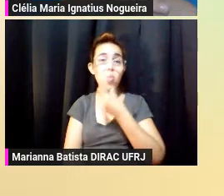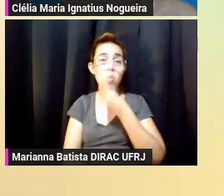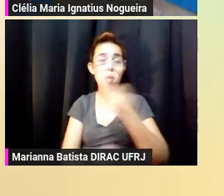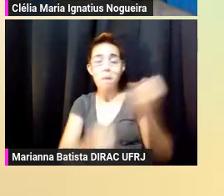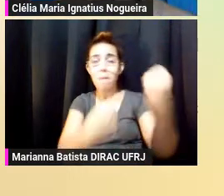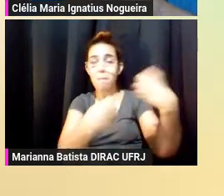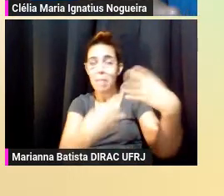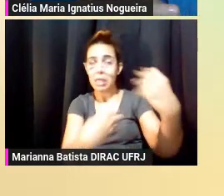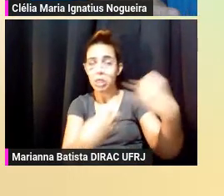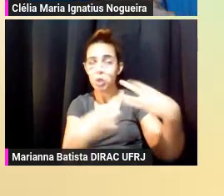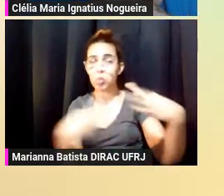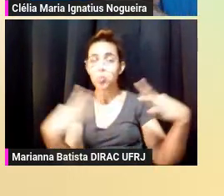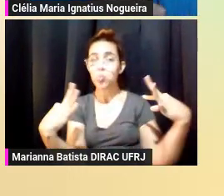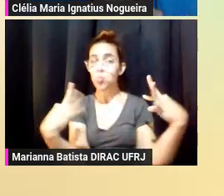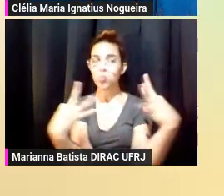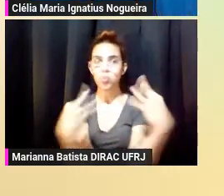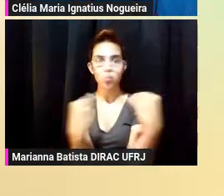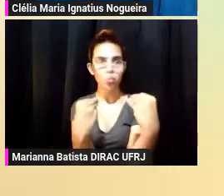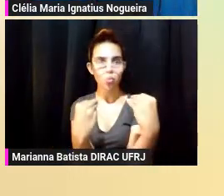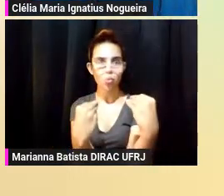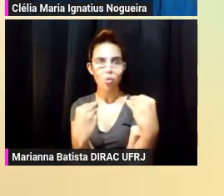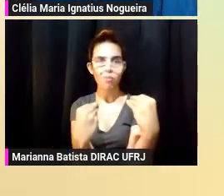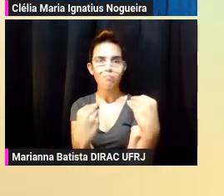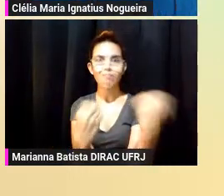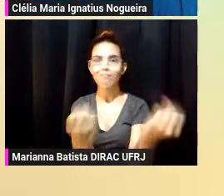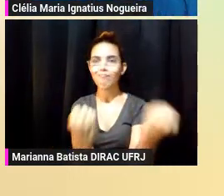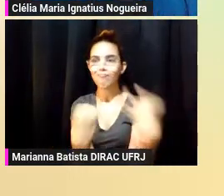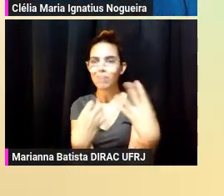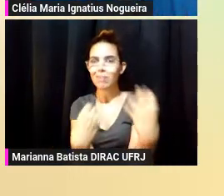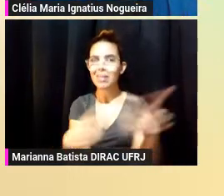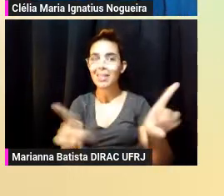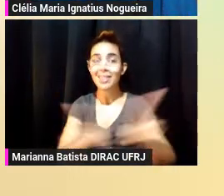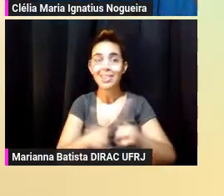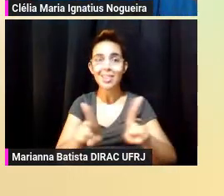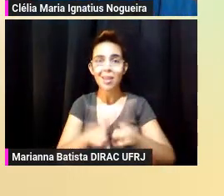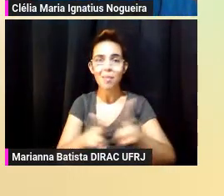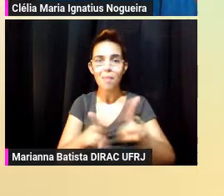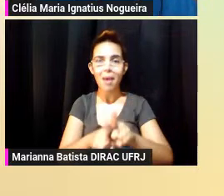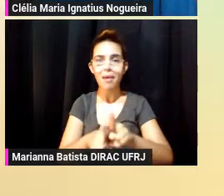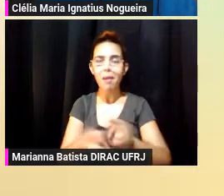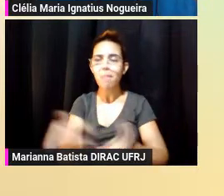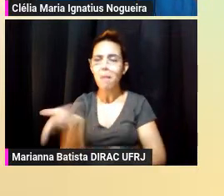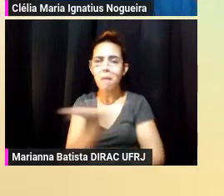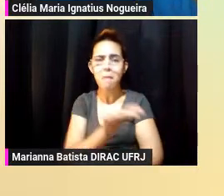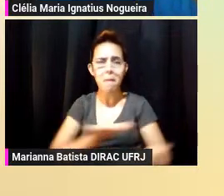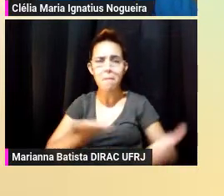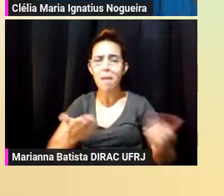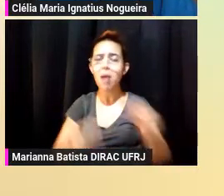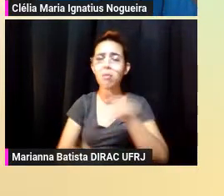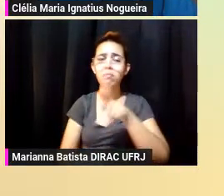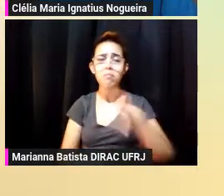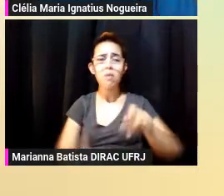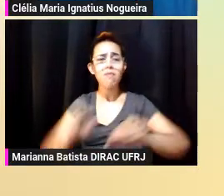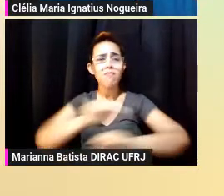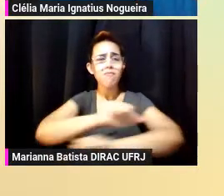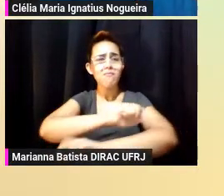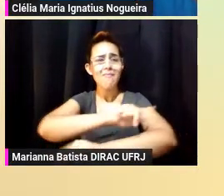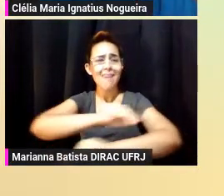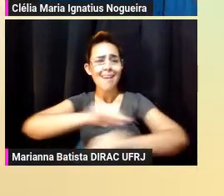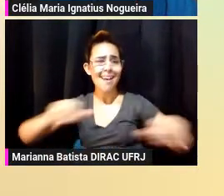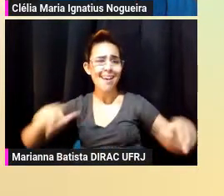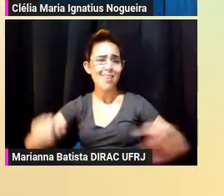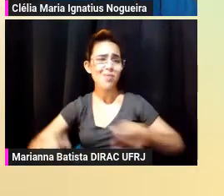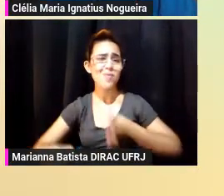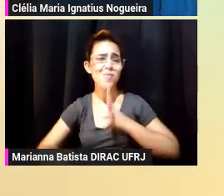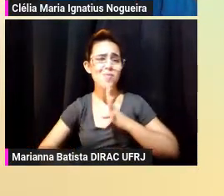fraco, e, além disso, me apresentou para os professores, e eu comecei a assistir aula de equação diferencial,